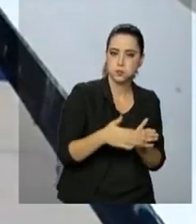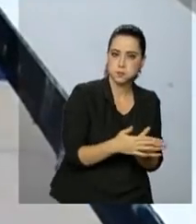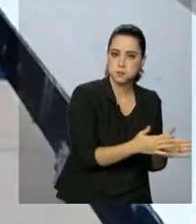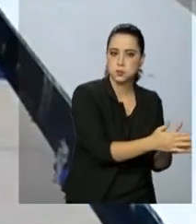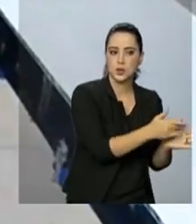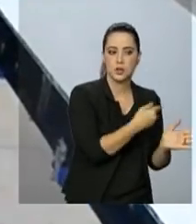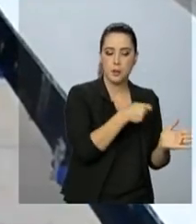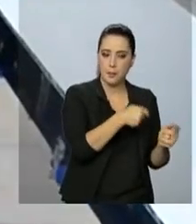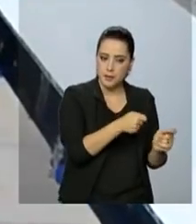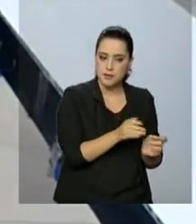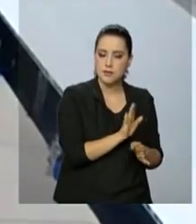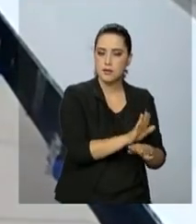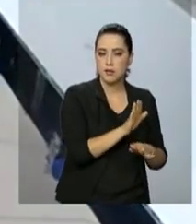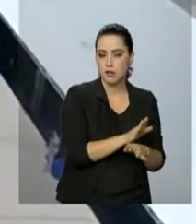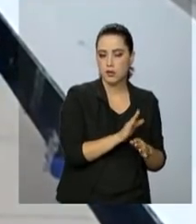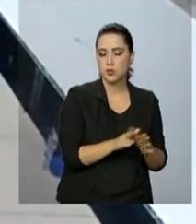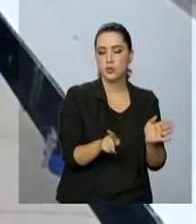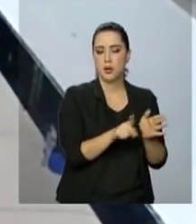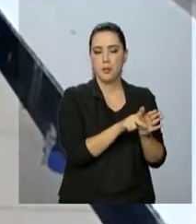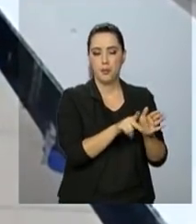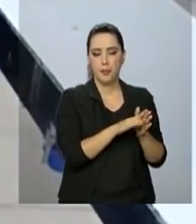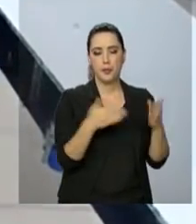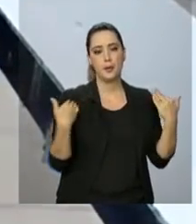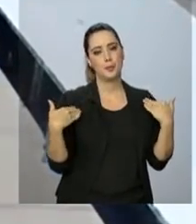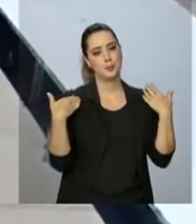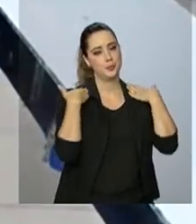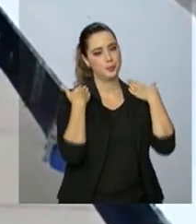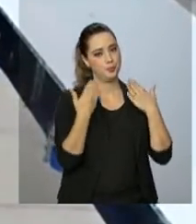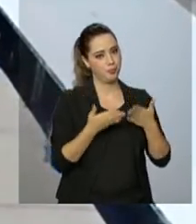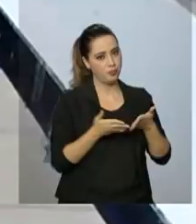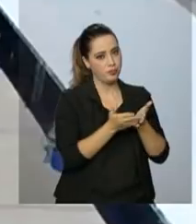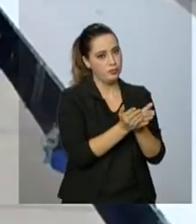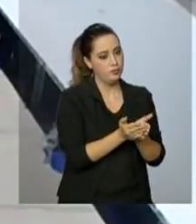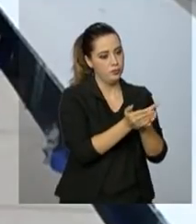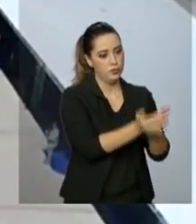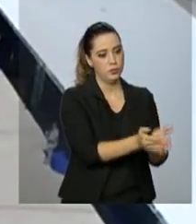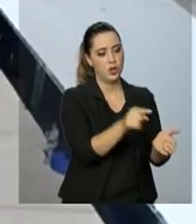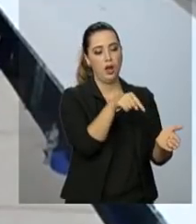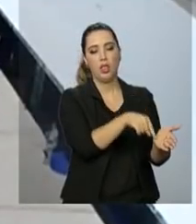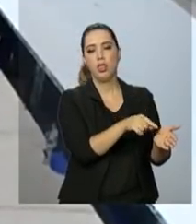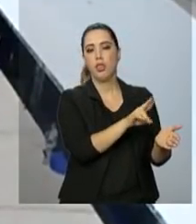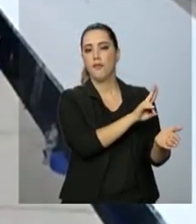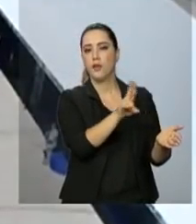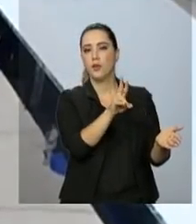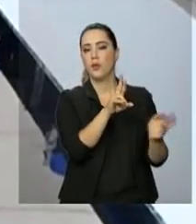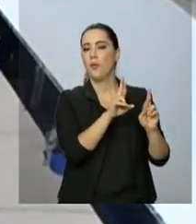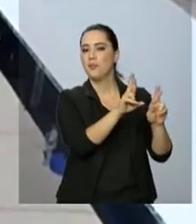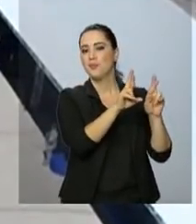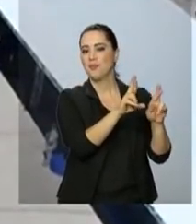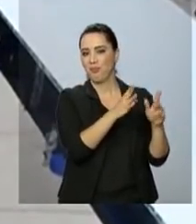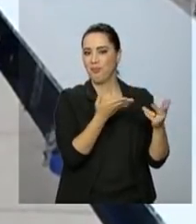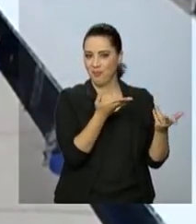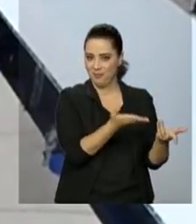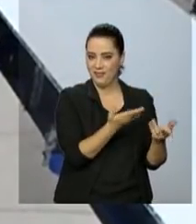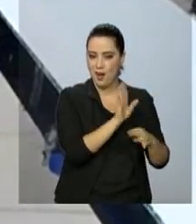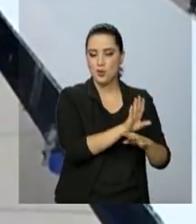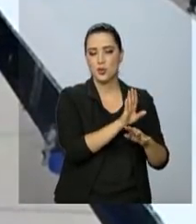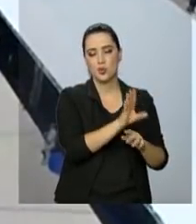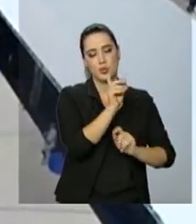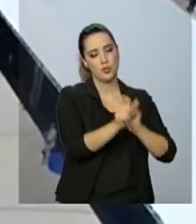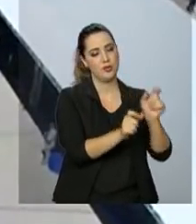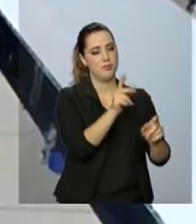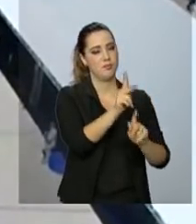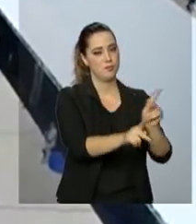de saúde. Então a Marinha, para os seus navios da esperança, leva esse apoio a essa população, que são